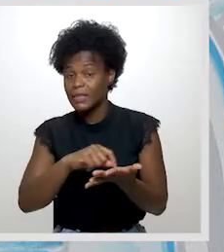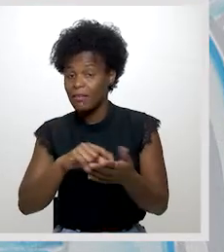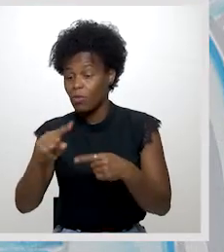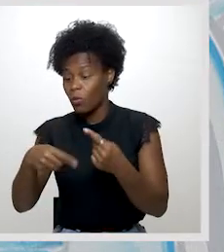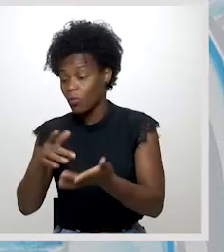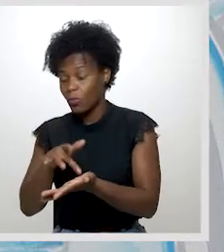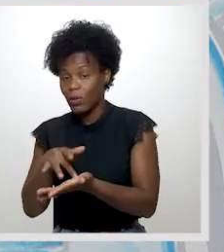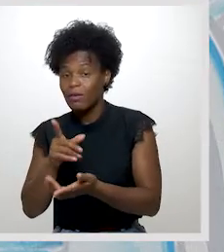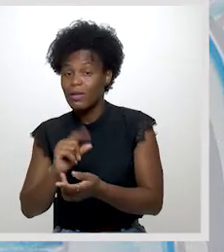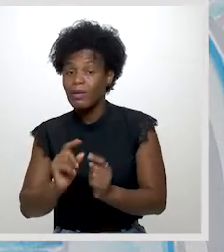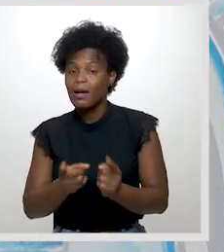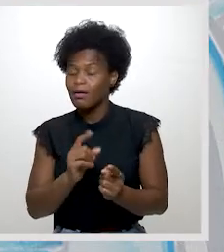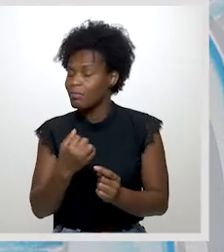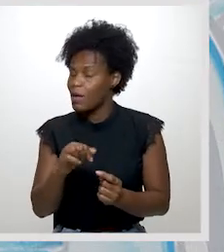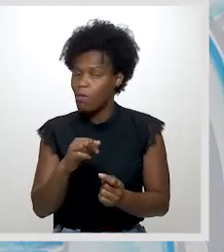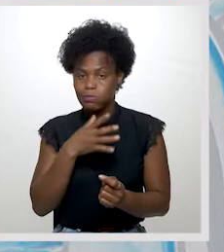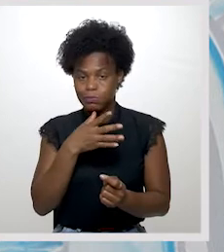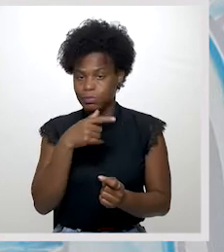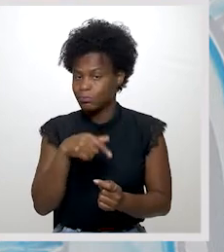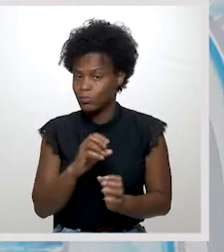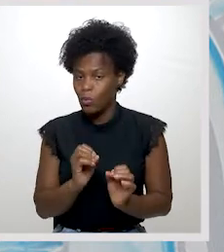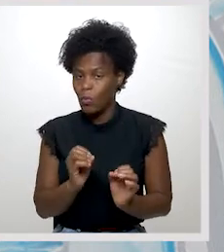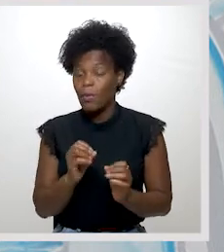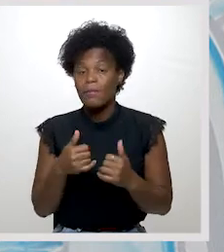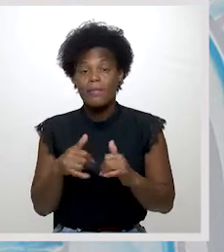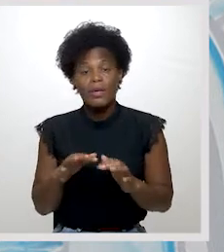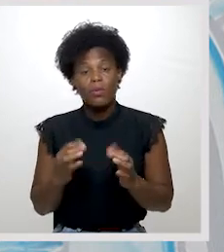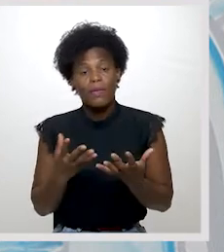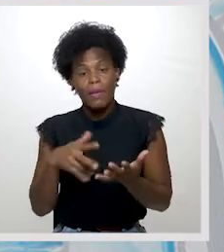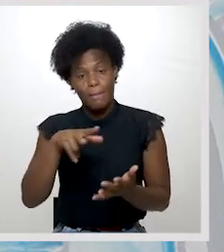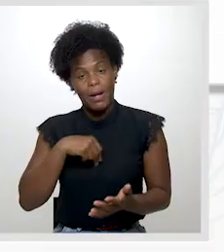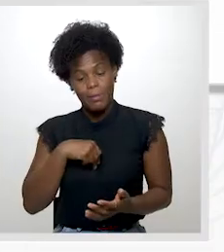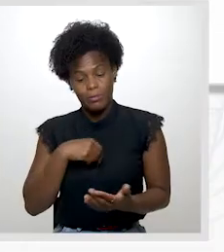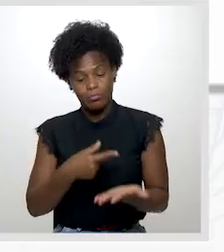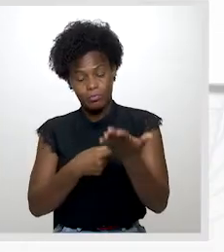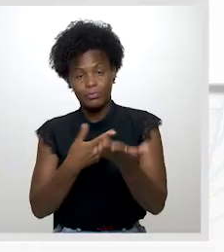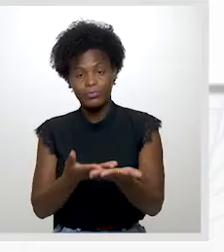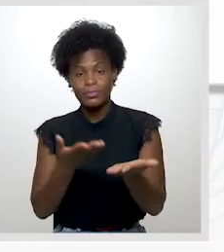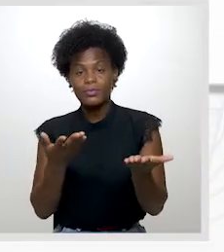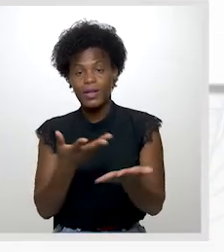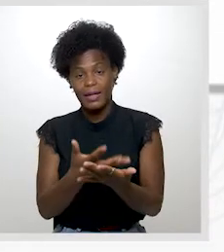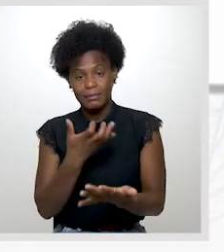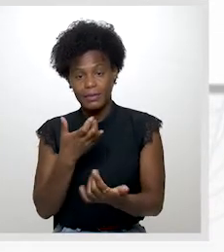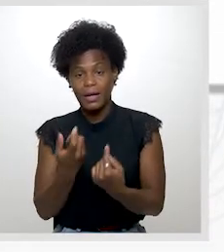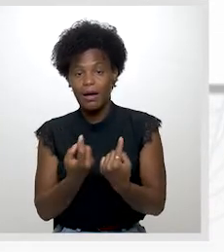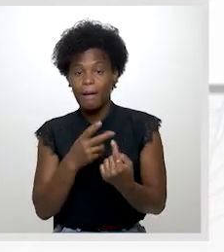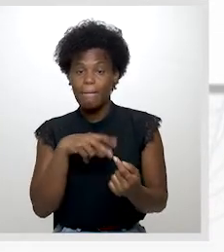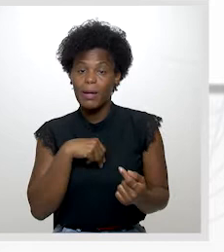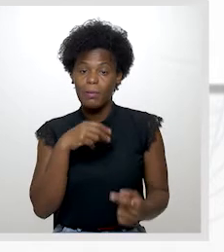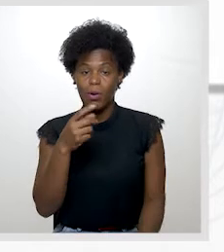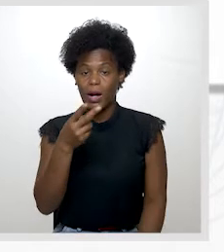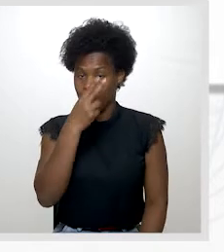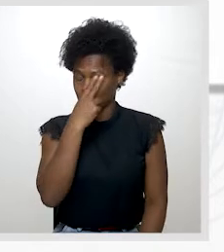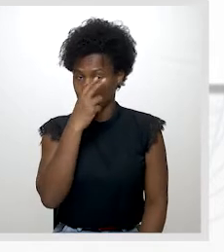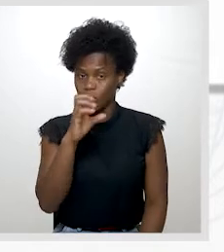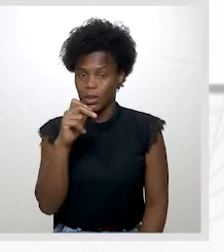ainda outras obras que aqui não foram referidas. E quanto aos prémios e distinção, destacamos aqui o Prémio